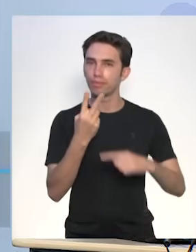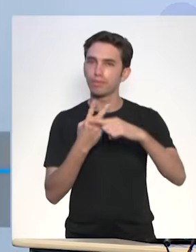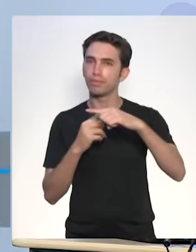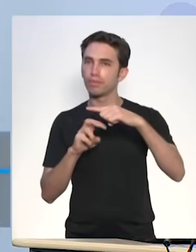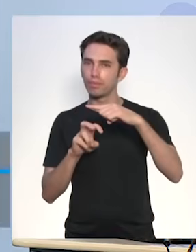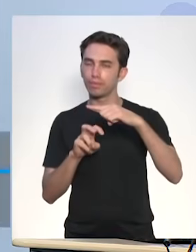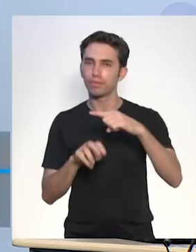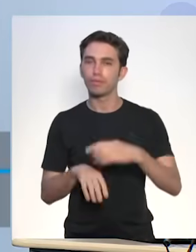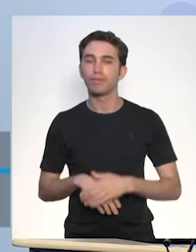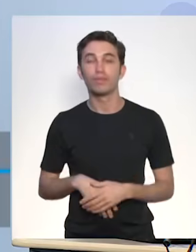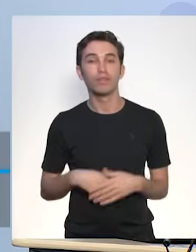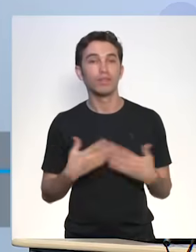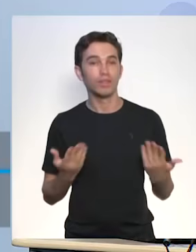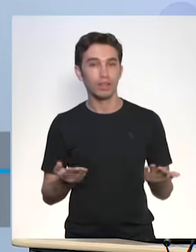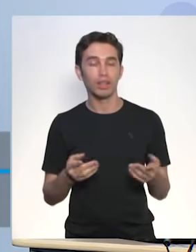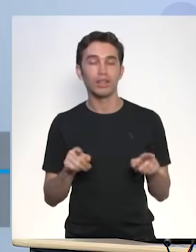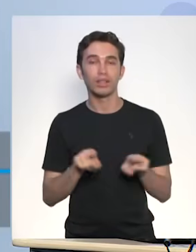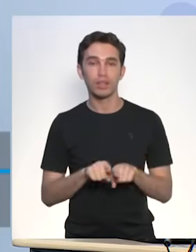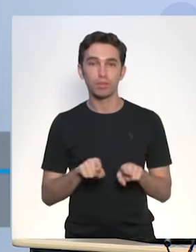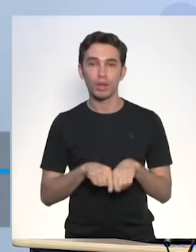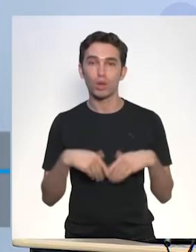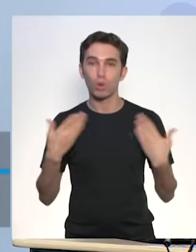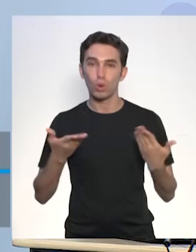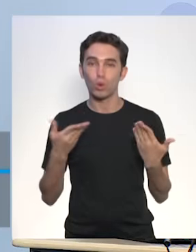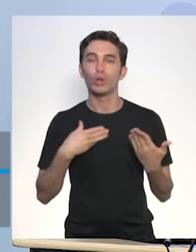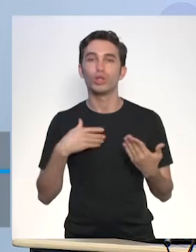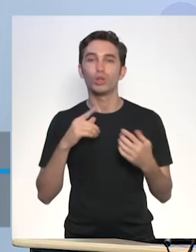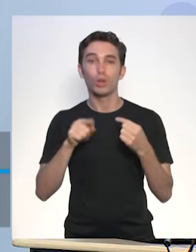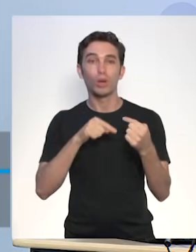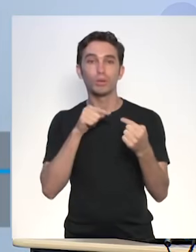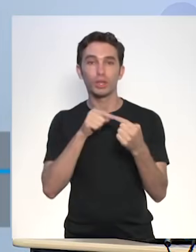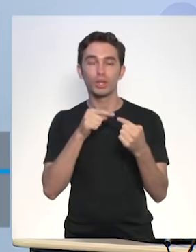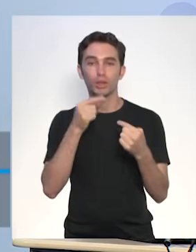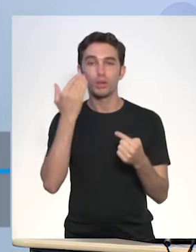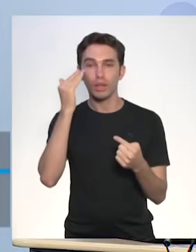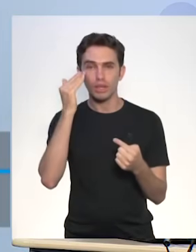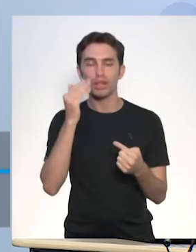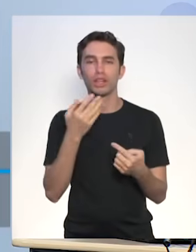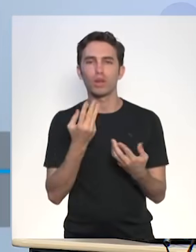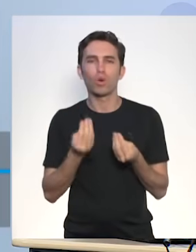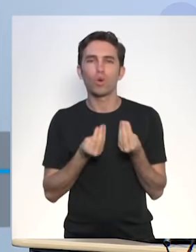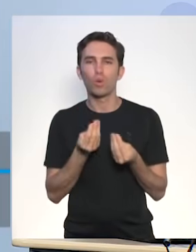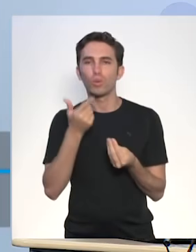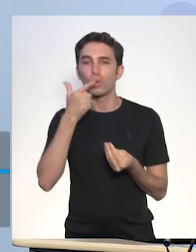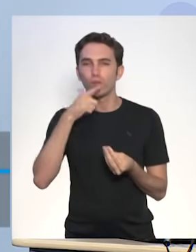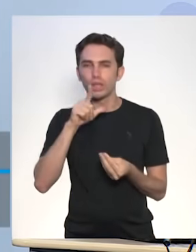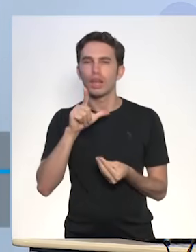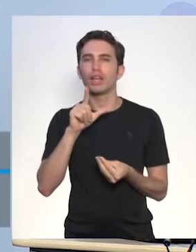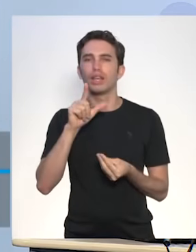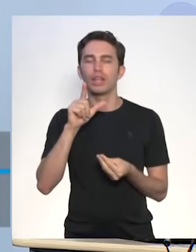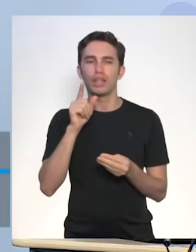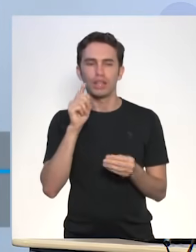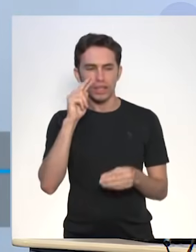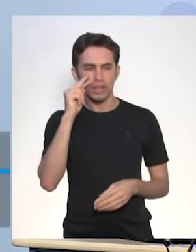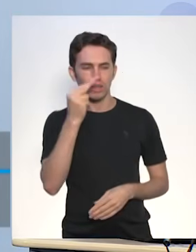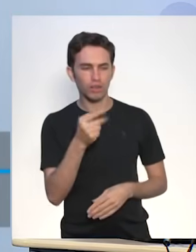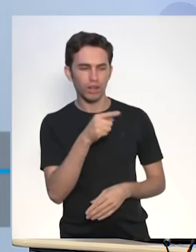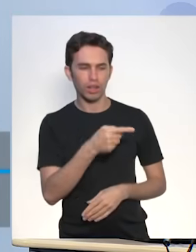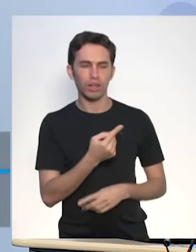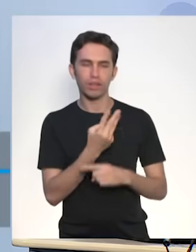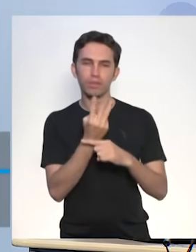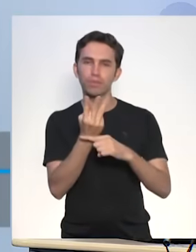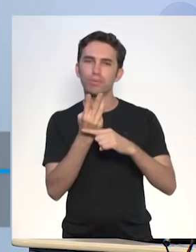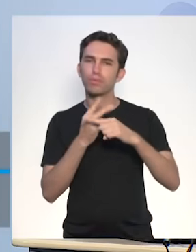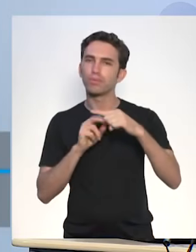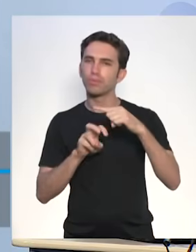né? E é justamente nesse ponto que nós queremos chegar, né? Como é que a gente identifica esses 3 quintos, né? Ó,